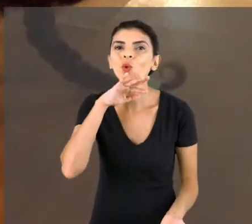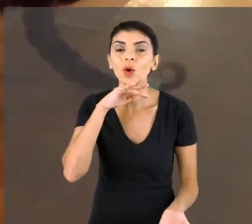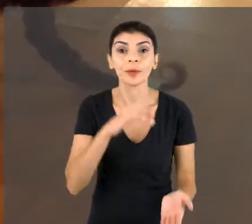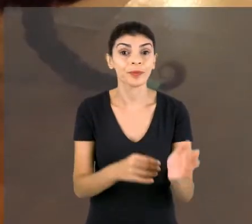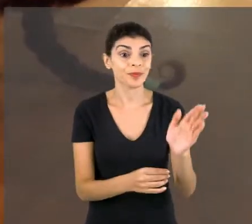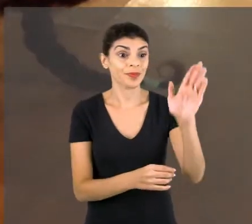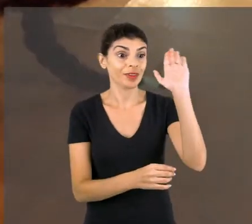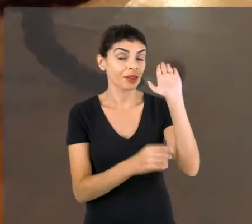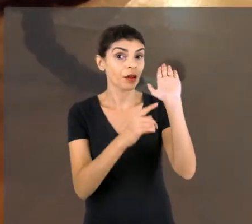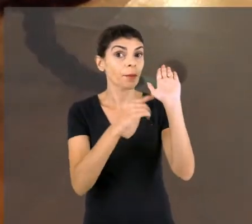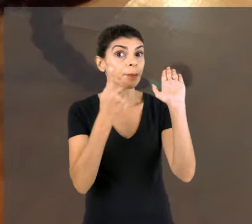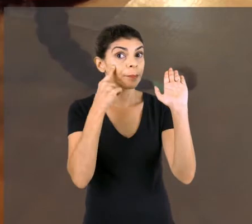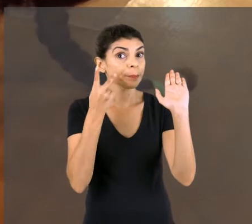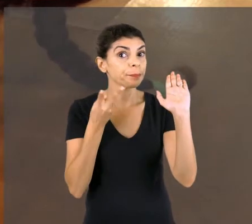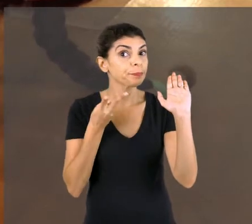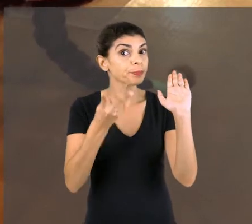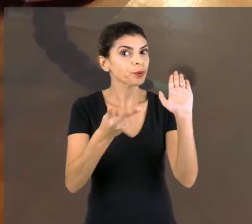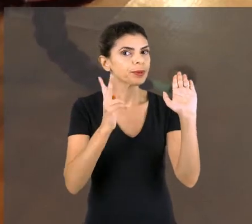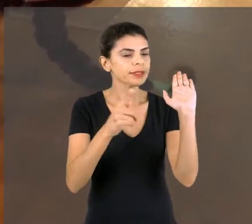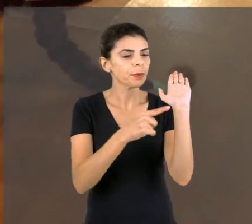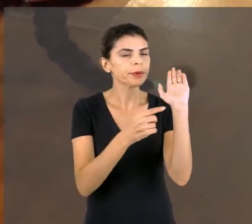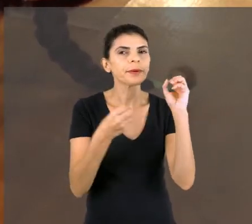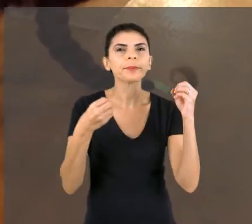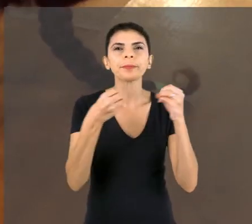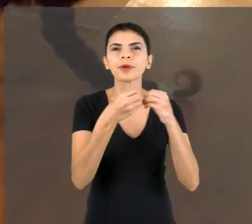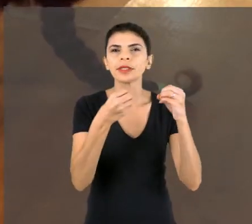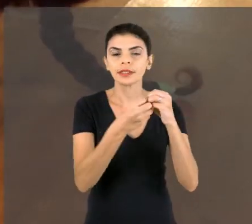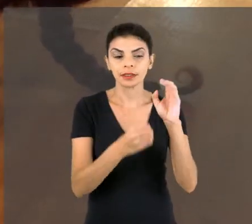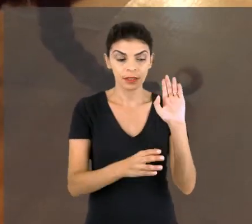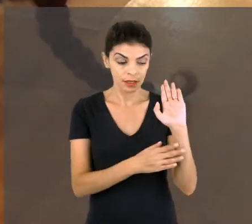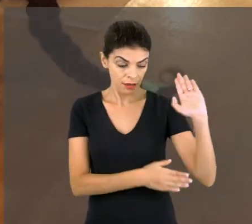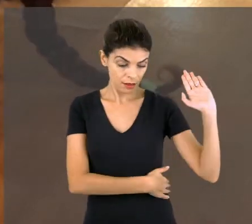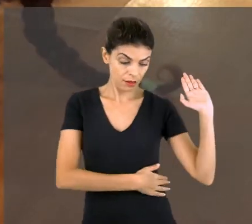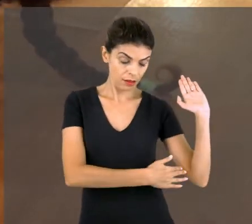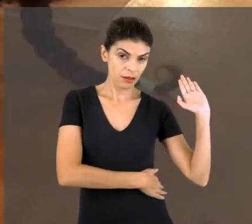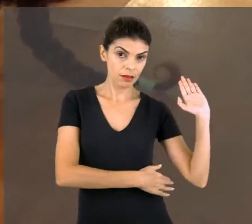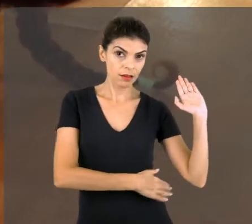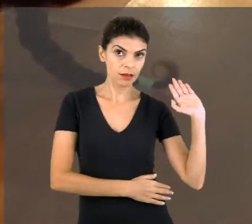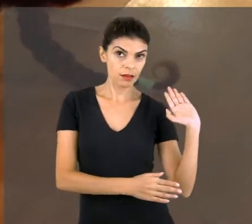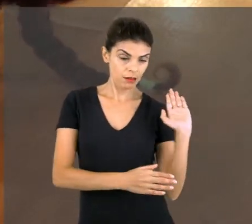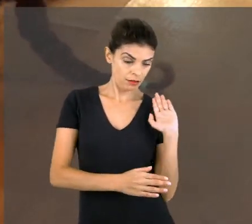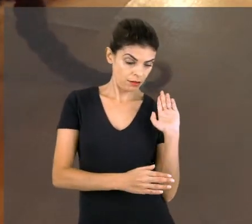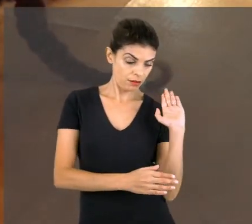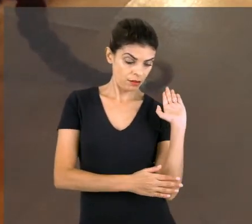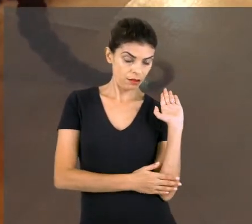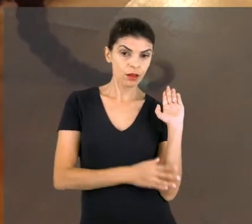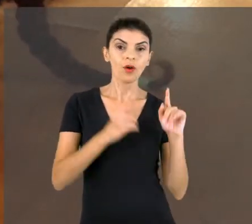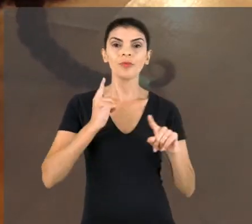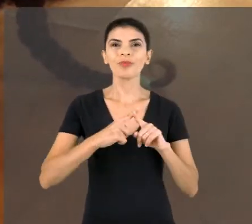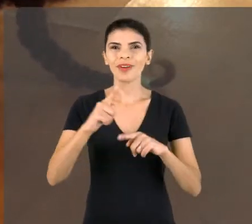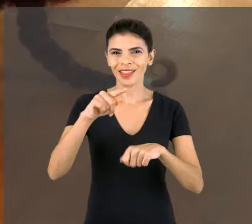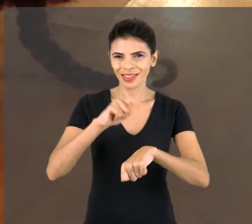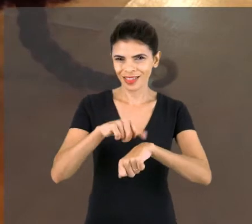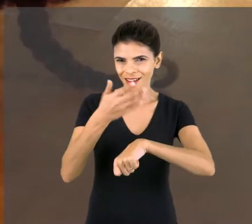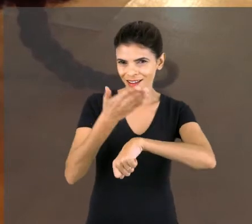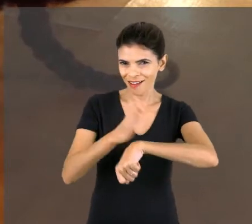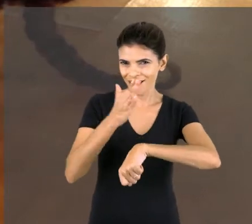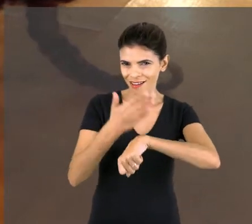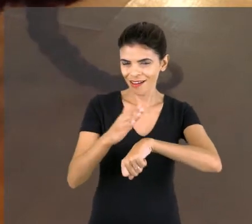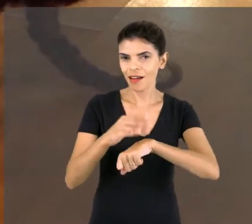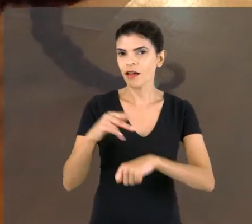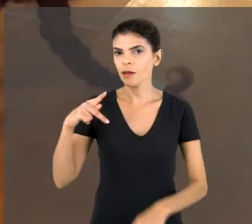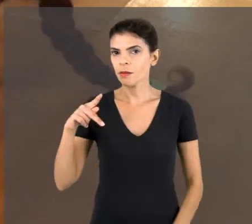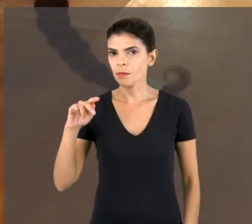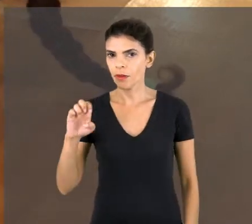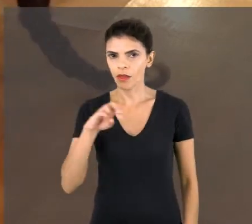E outra coisa que a gente também procura aqui é aproximar o antebraço do tronco. Porque nesse primeiro momento, quando você está treinando o